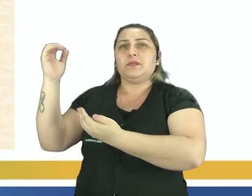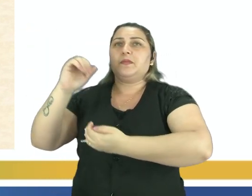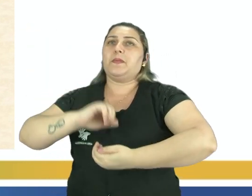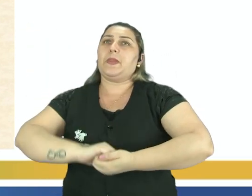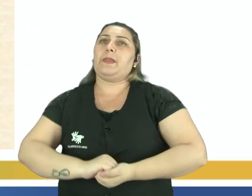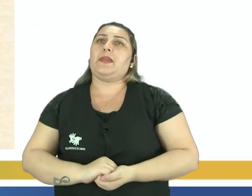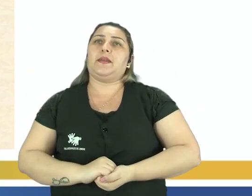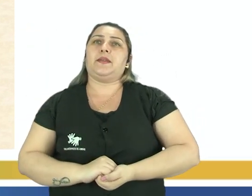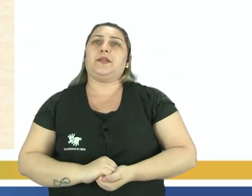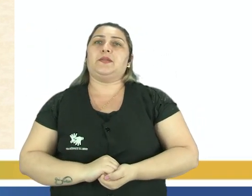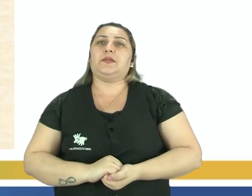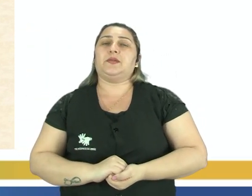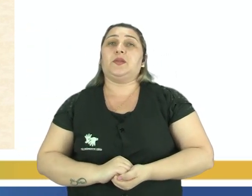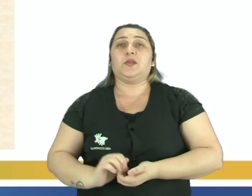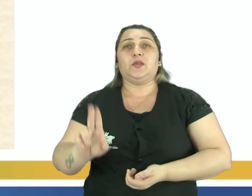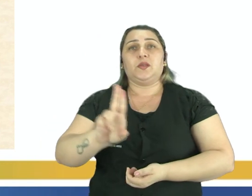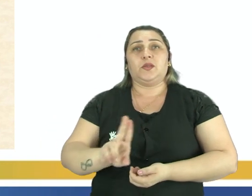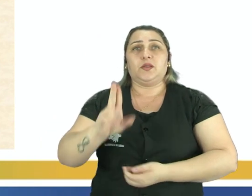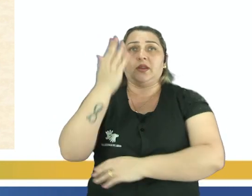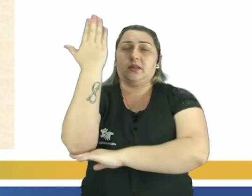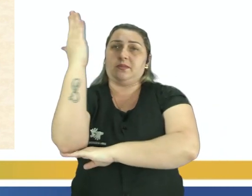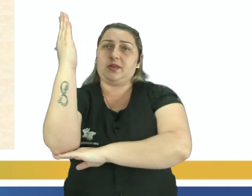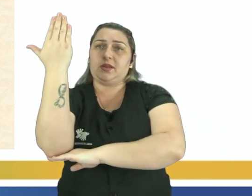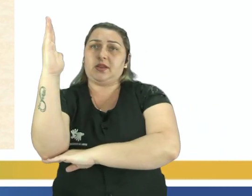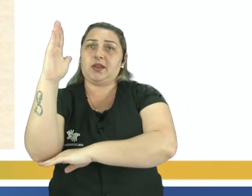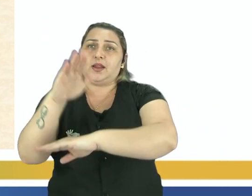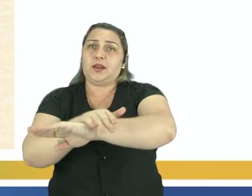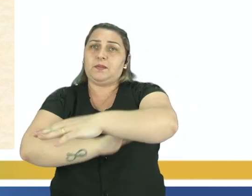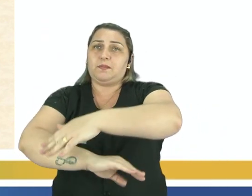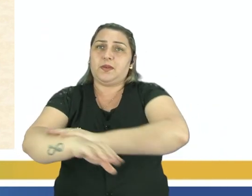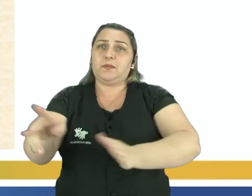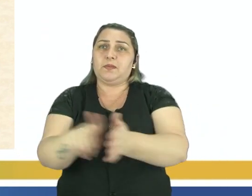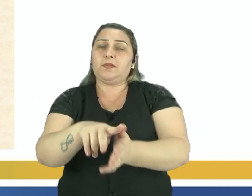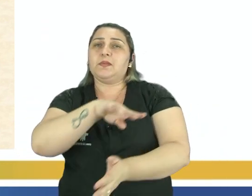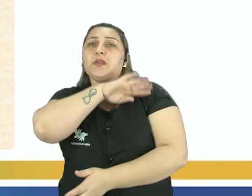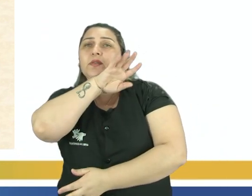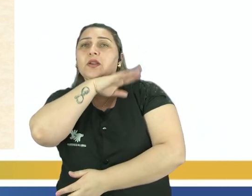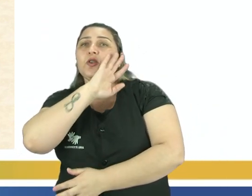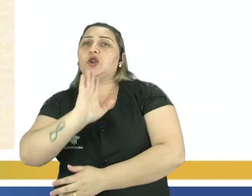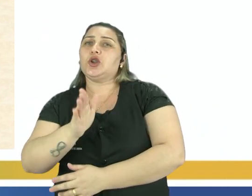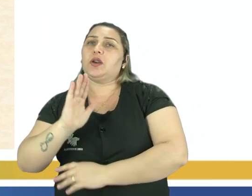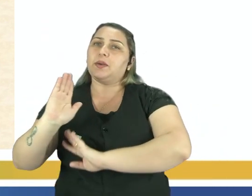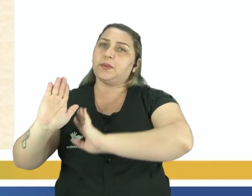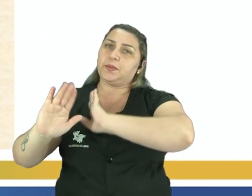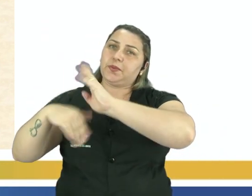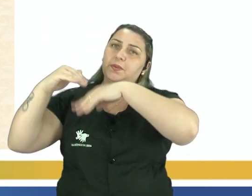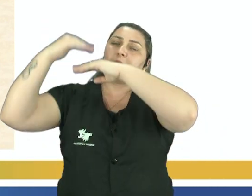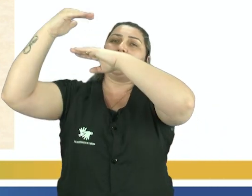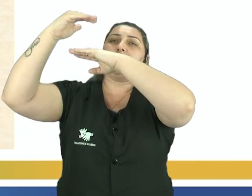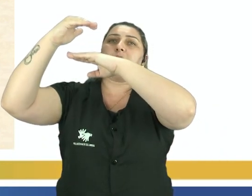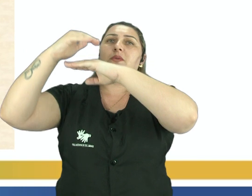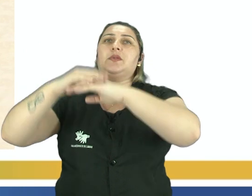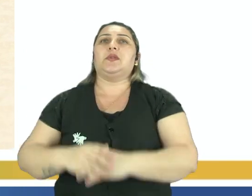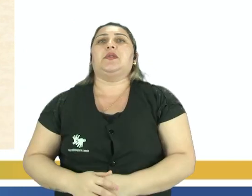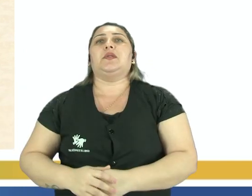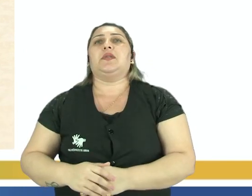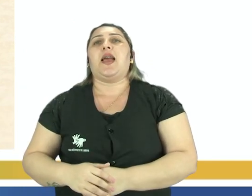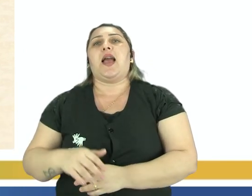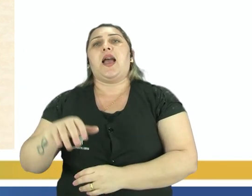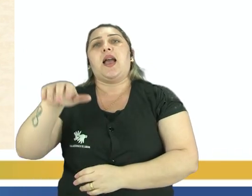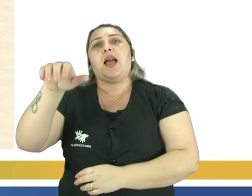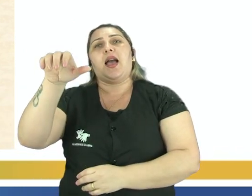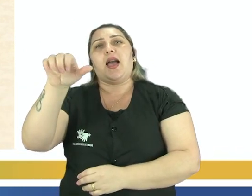cavernas, mas usando aí madeira, né? Peles de animais. Aí eles já tinham desenvolvido, né, a agulha